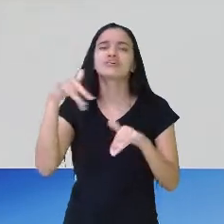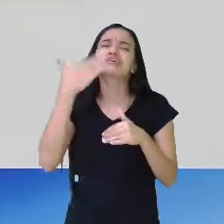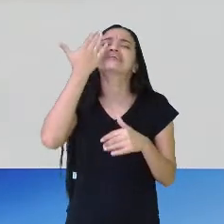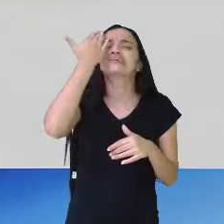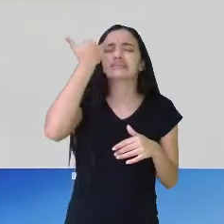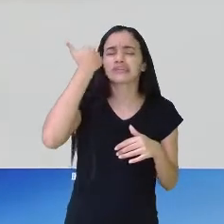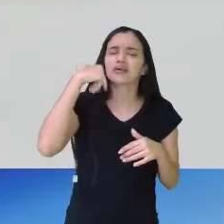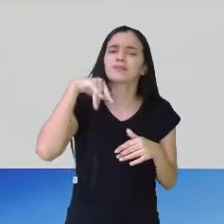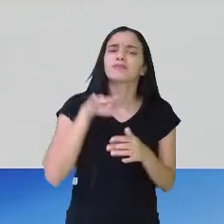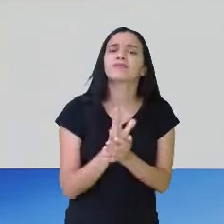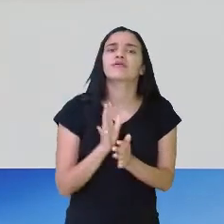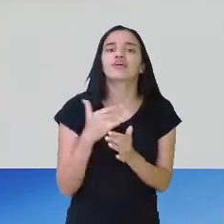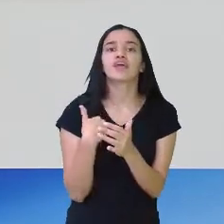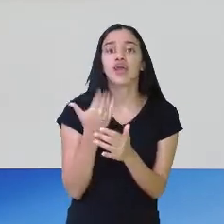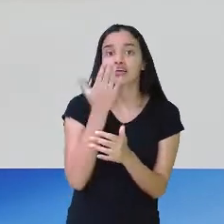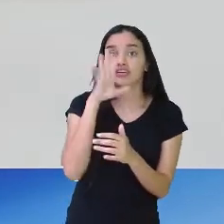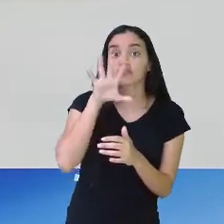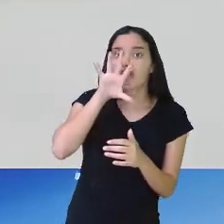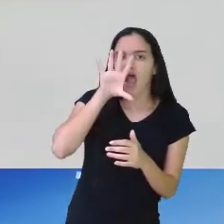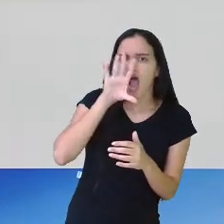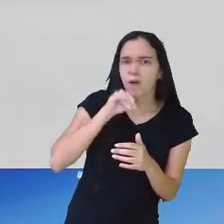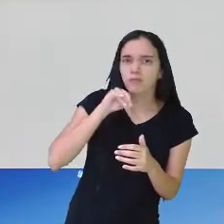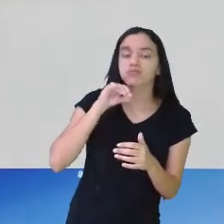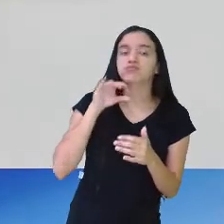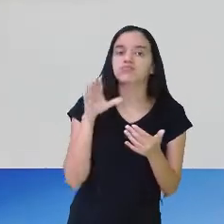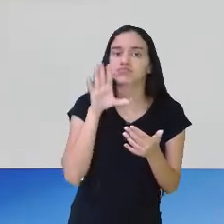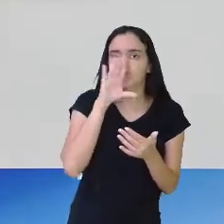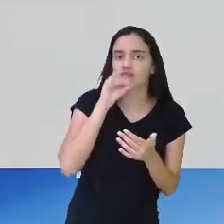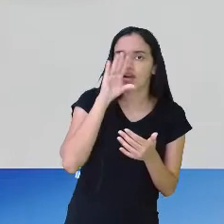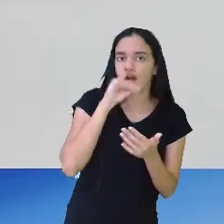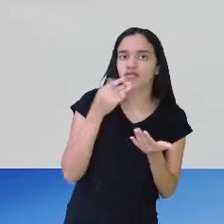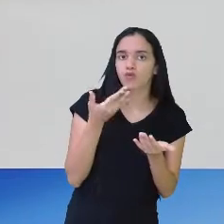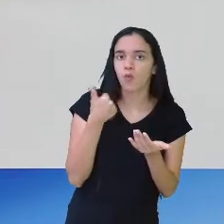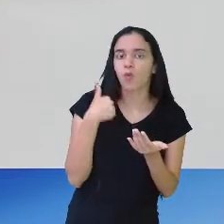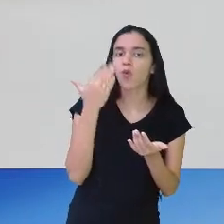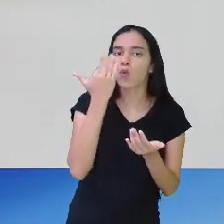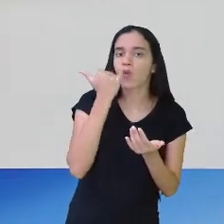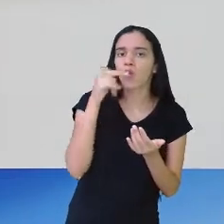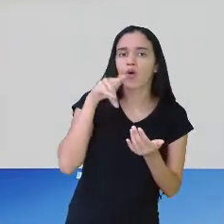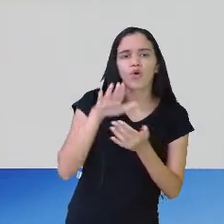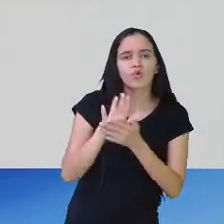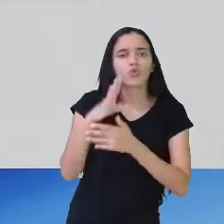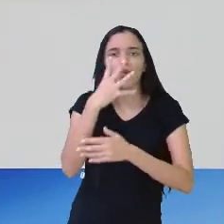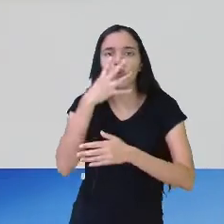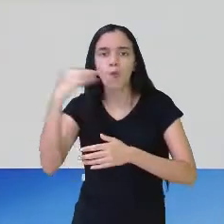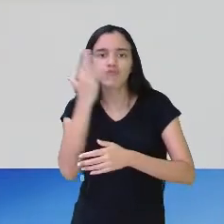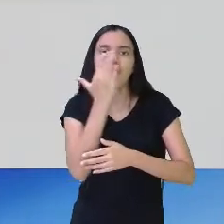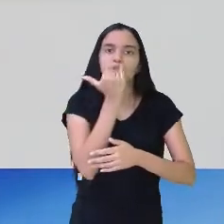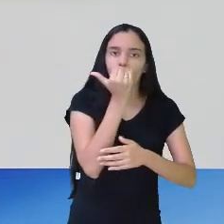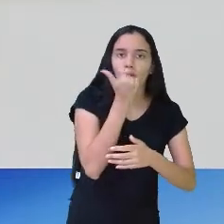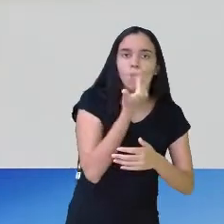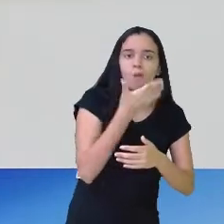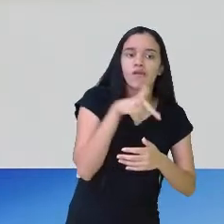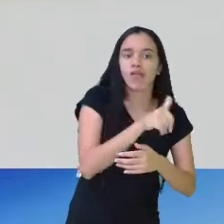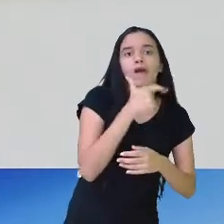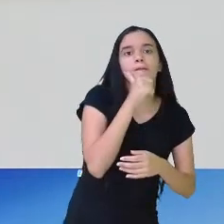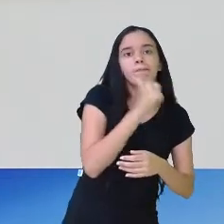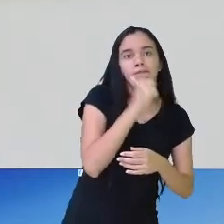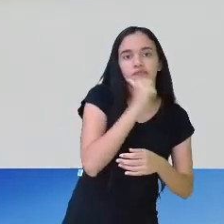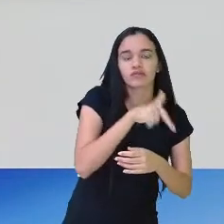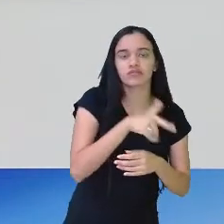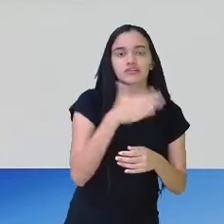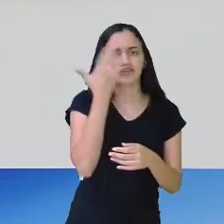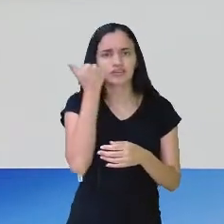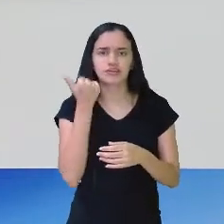comida de lobo. E porque ela sabe, ela quer o quê? Enganar o destino, ela quer se salvar, ela